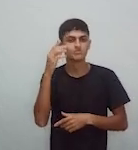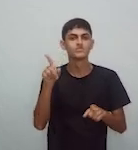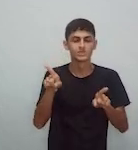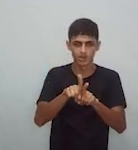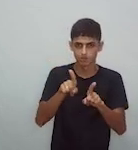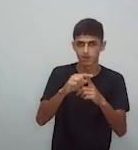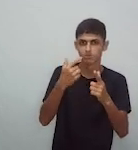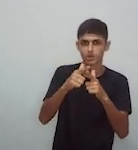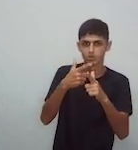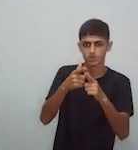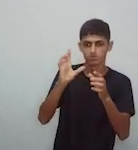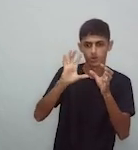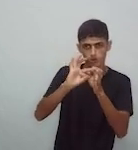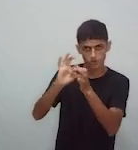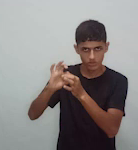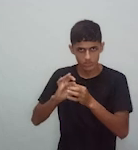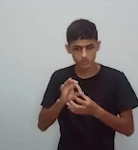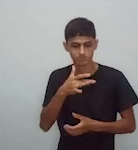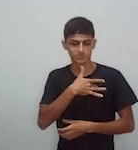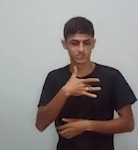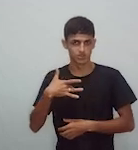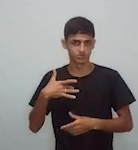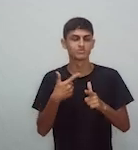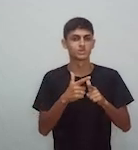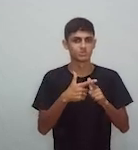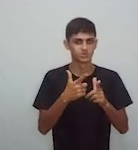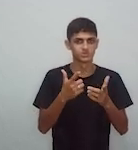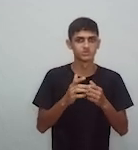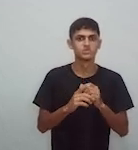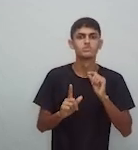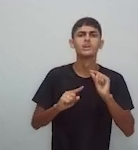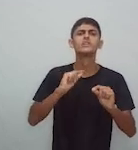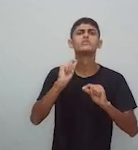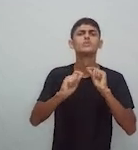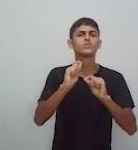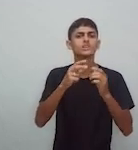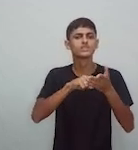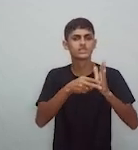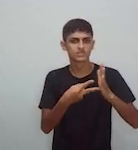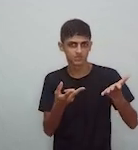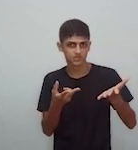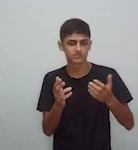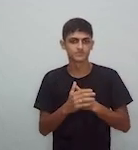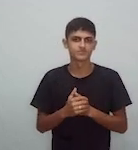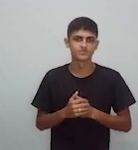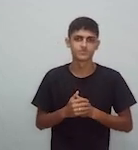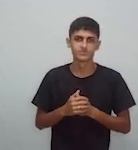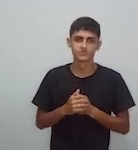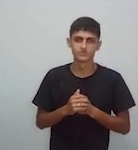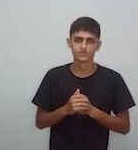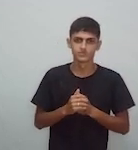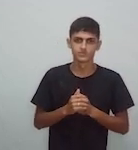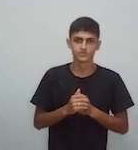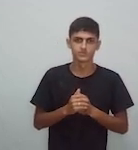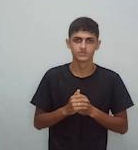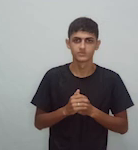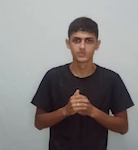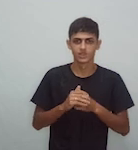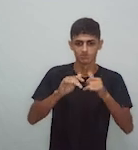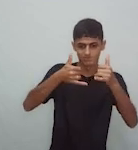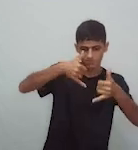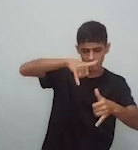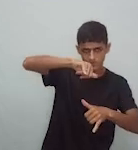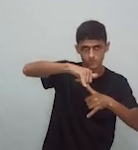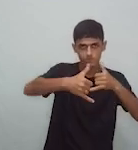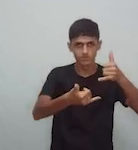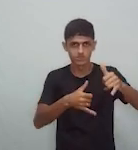ter o controle desses neurotransmissores. Mas o que são neurotransmissores? Vejam só. Neurotransmissores são substâncias